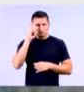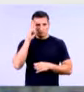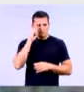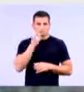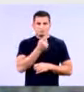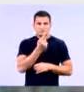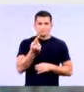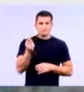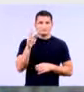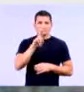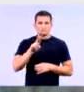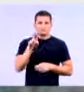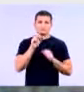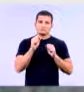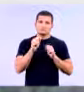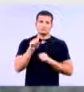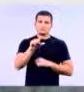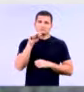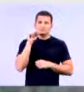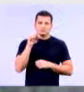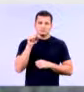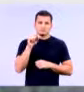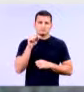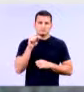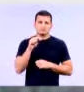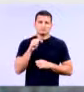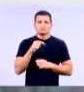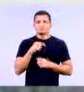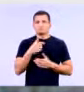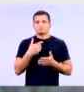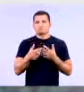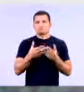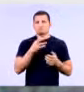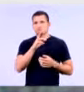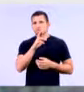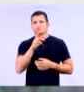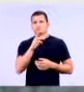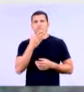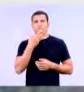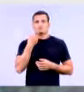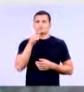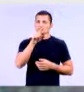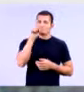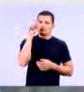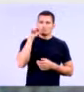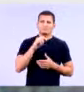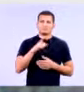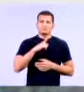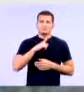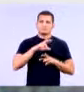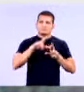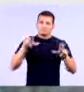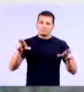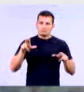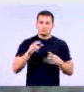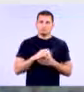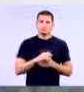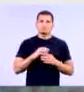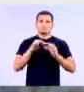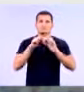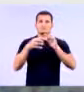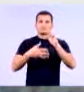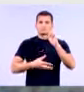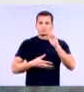cada usuário pode escolher o mecanismo de busca que melhor, que ele prefere. Temos vários, por exemplo, o